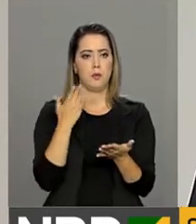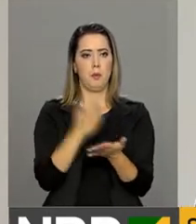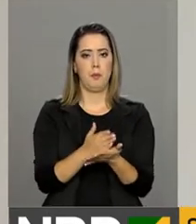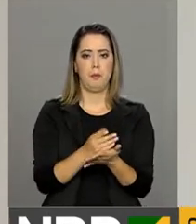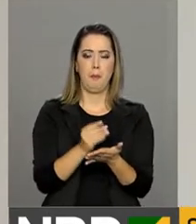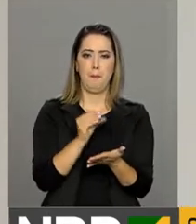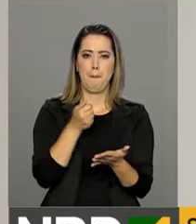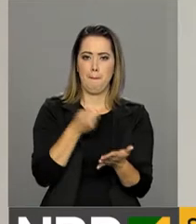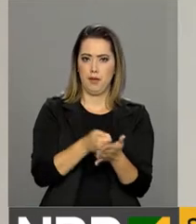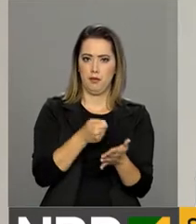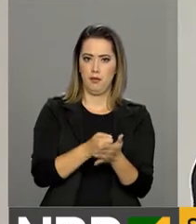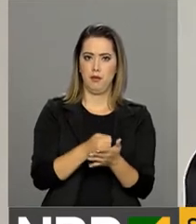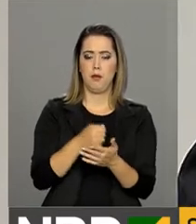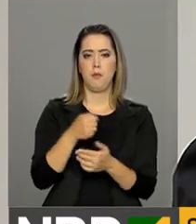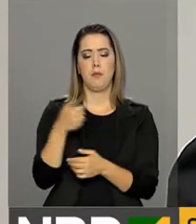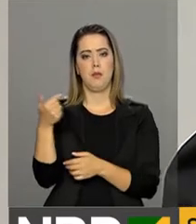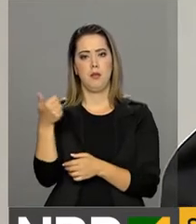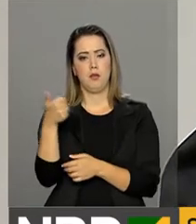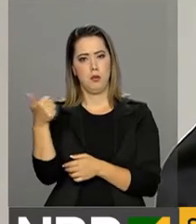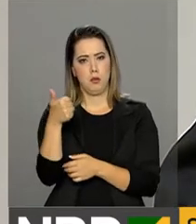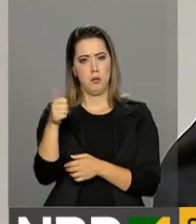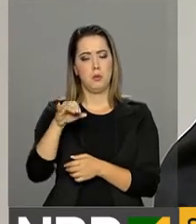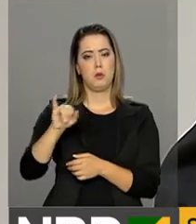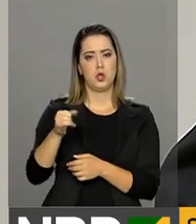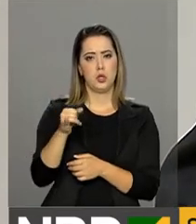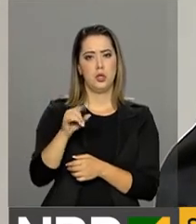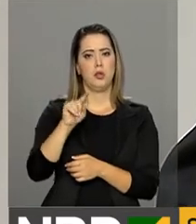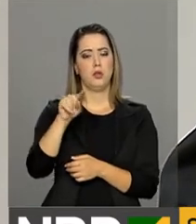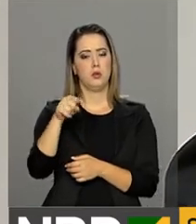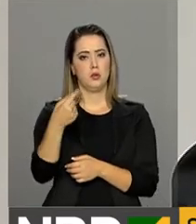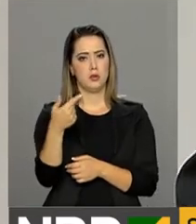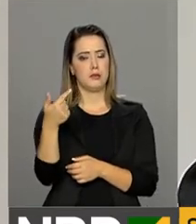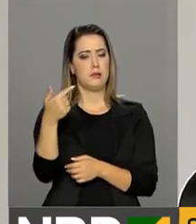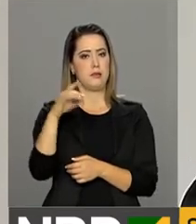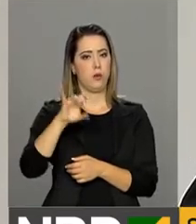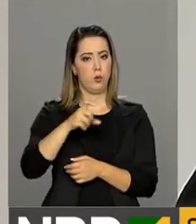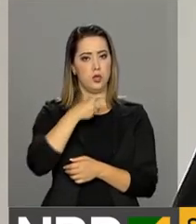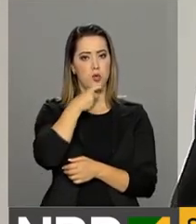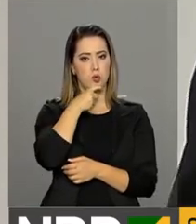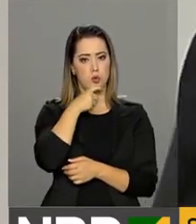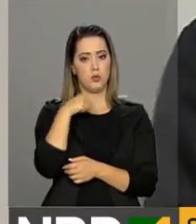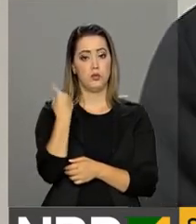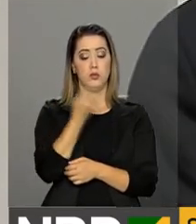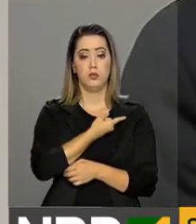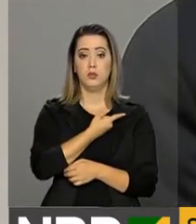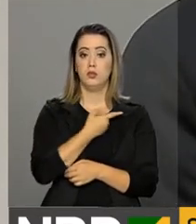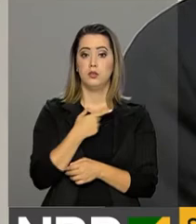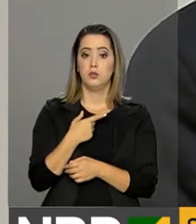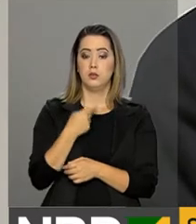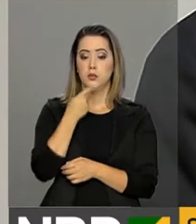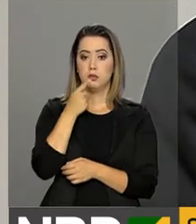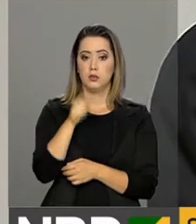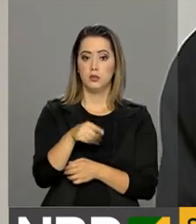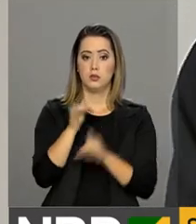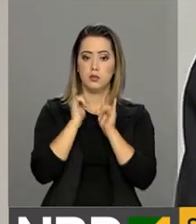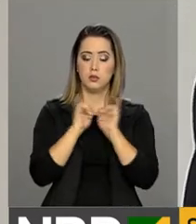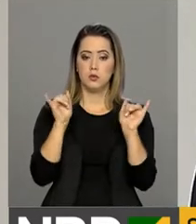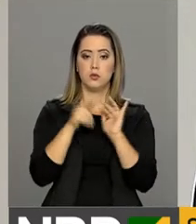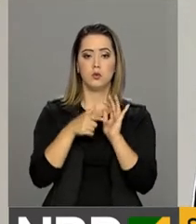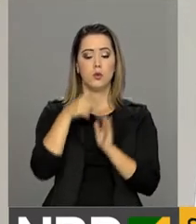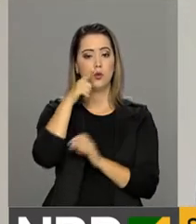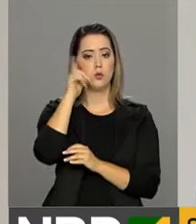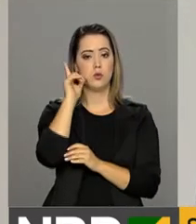segunda parcela seria agora em janeiro a segunda em julho não é que nós ontem